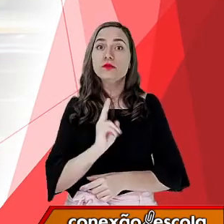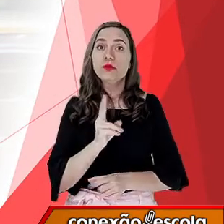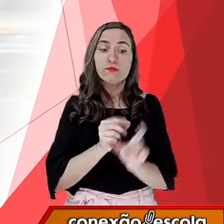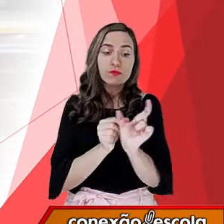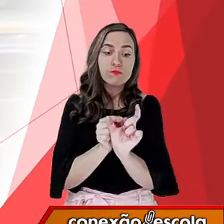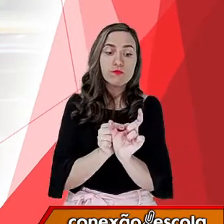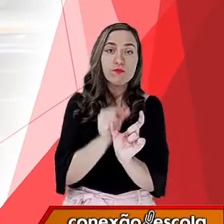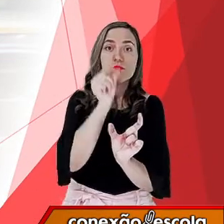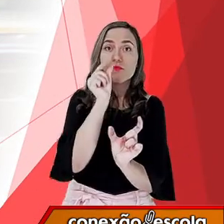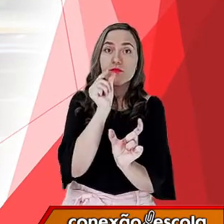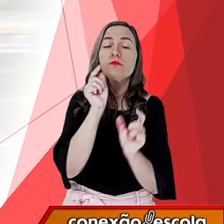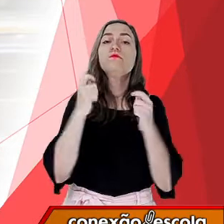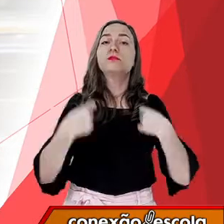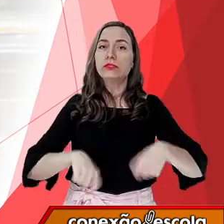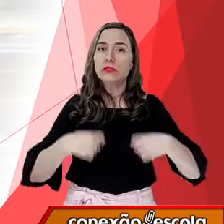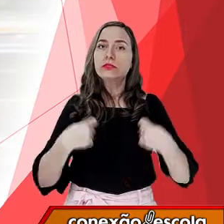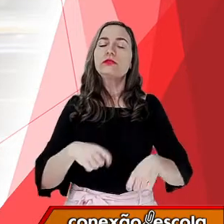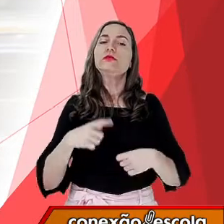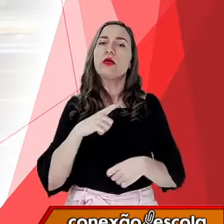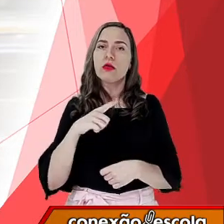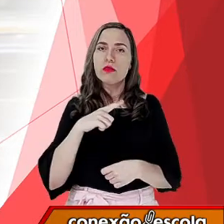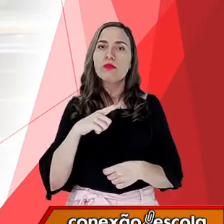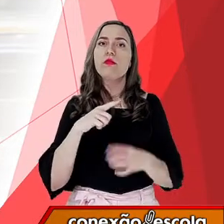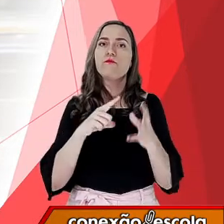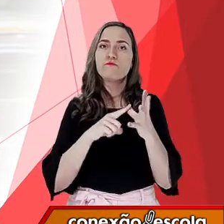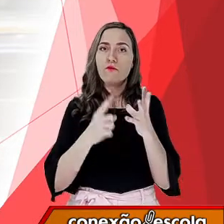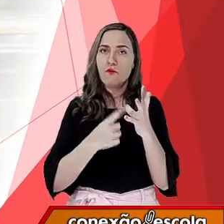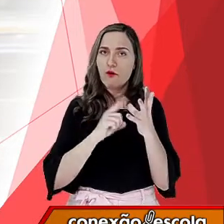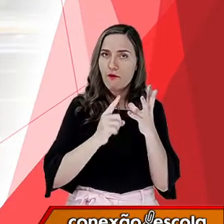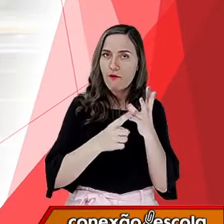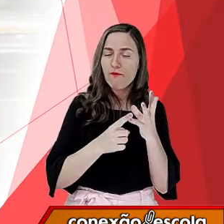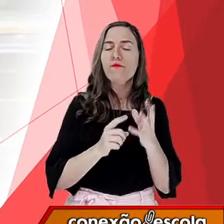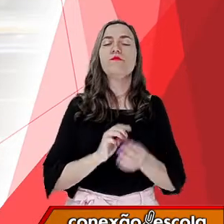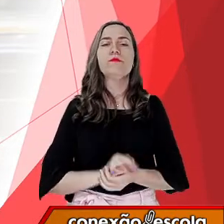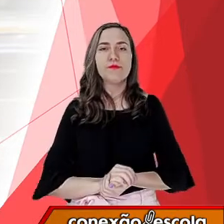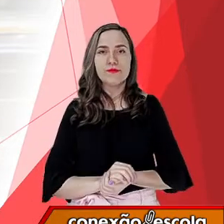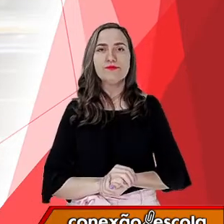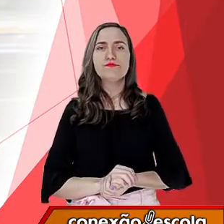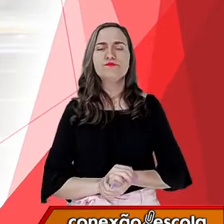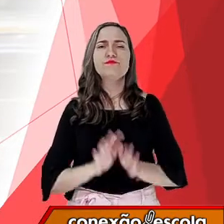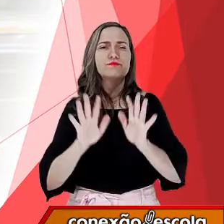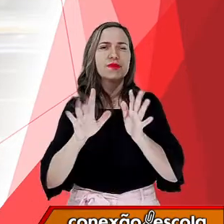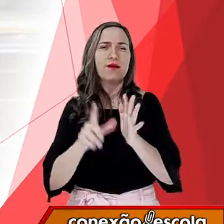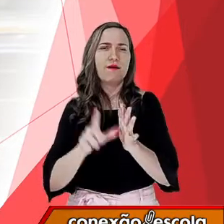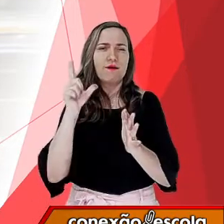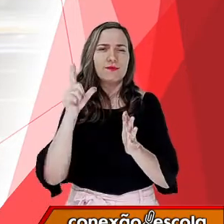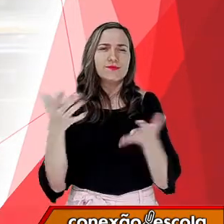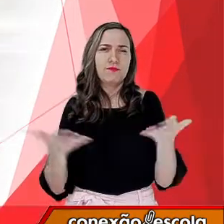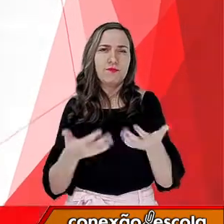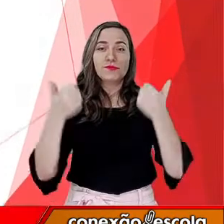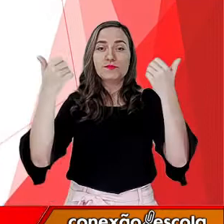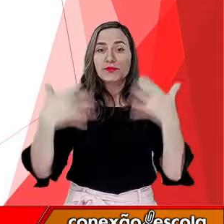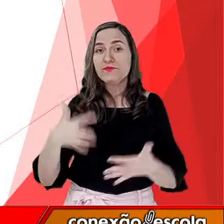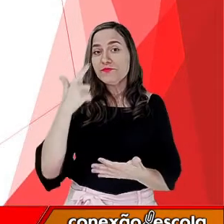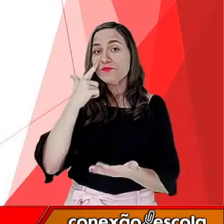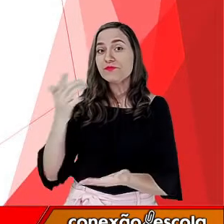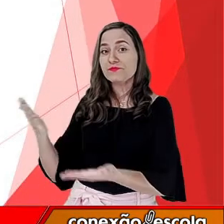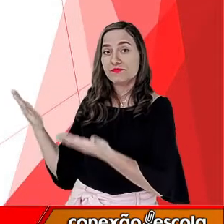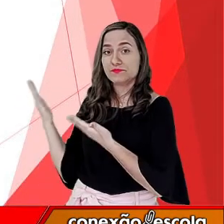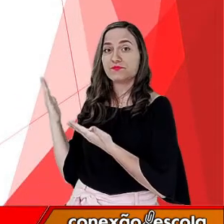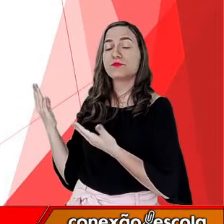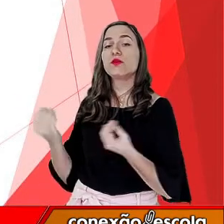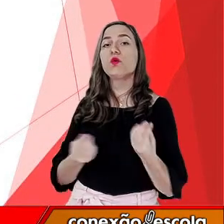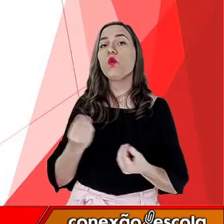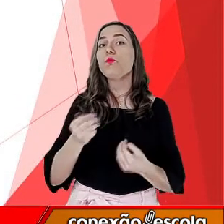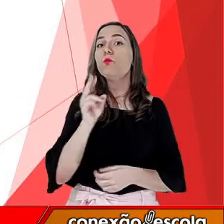existir. Vamos entender um pouco melhor? Mas antes, leia comigo o slide. Uso